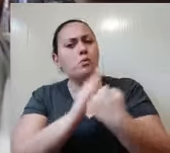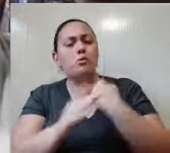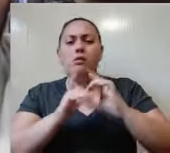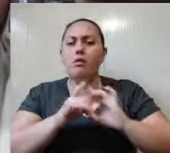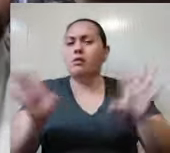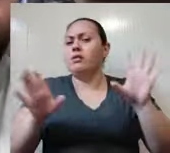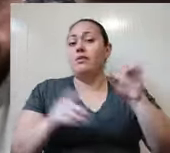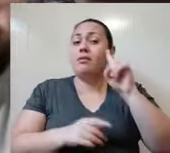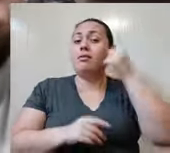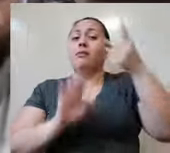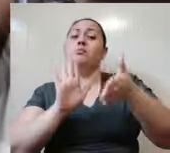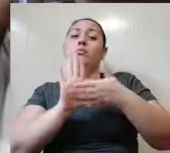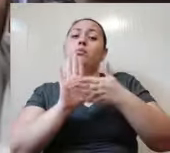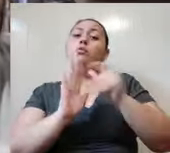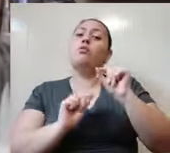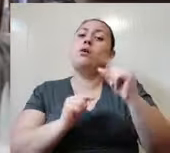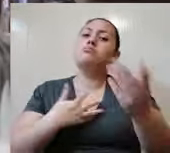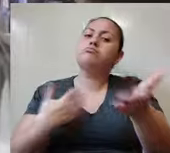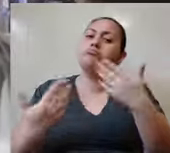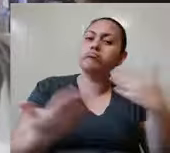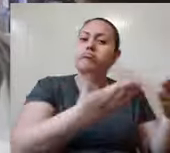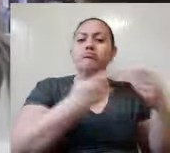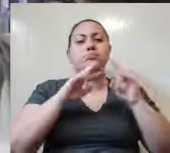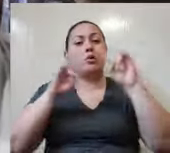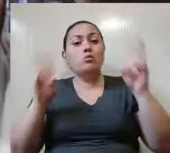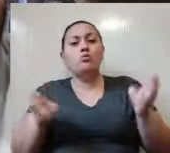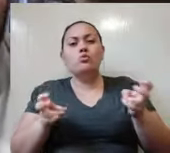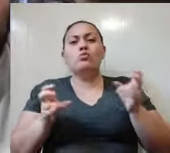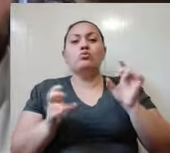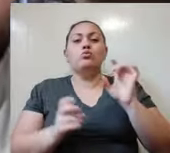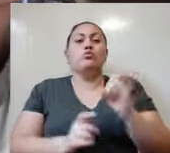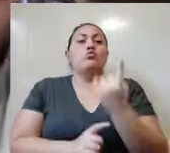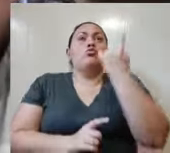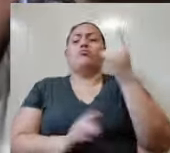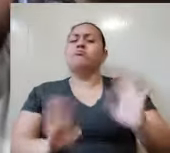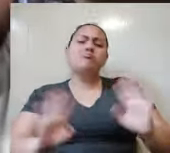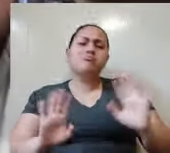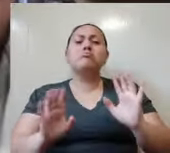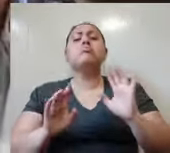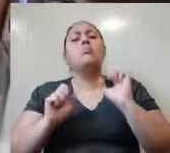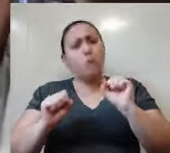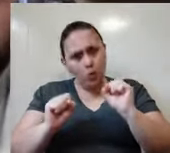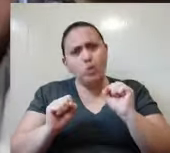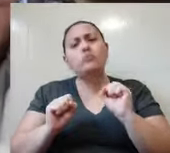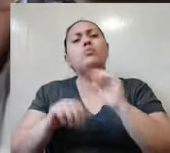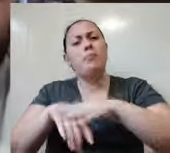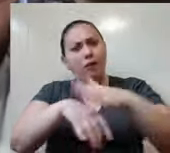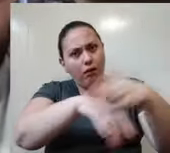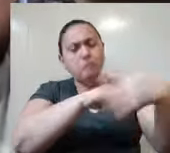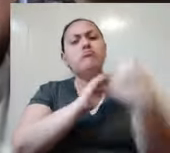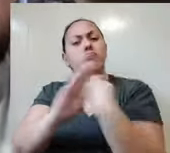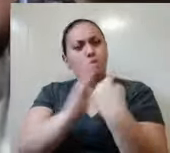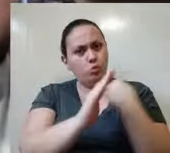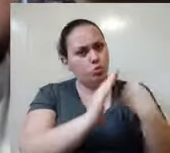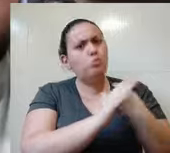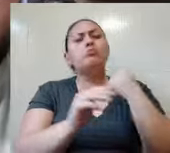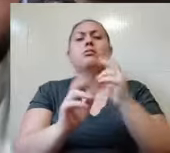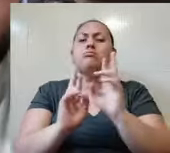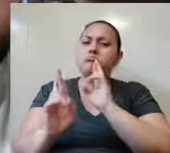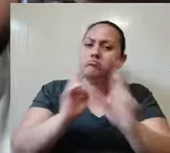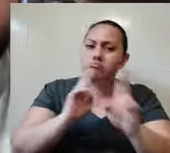nossa ideia é poder conversar sobre um tema específico, enfim, mas ao longo da nossa conversa a gente também vai estar respondendo